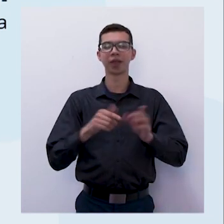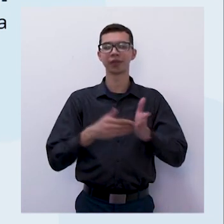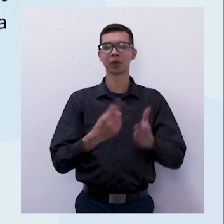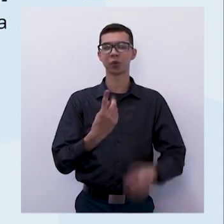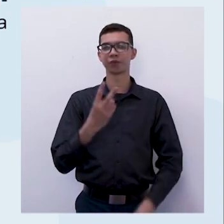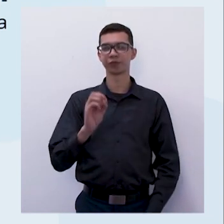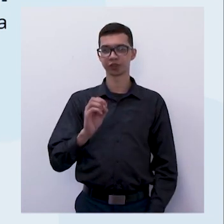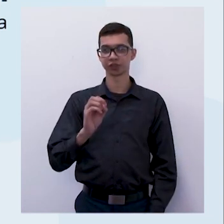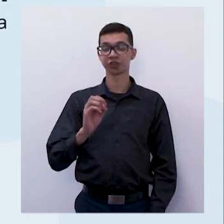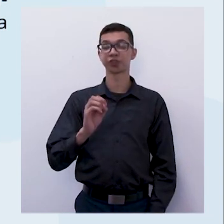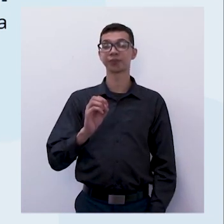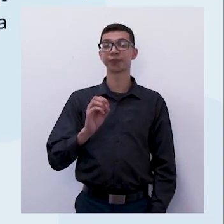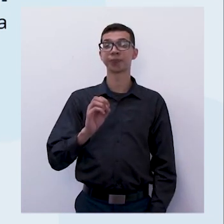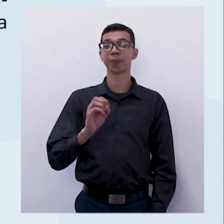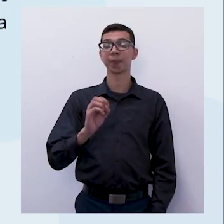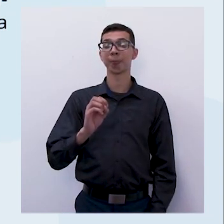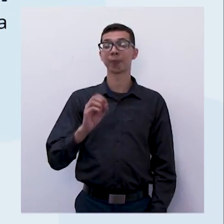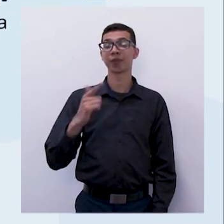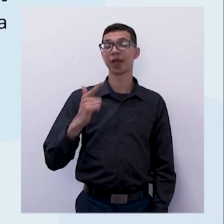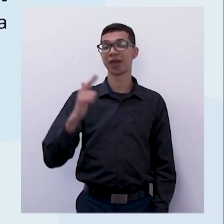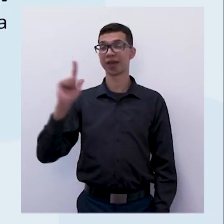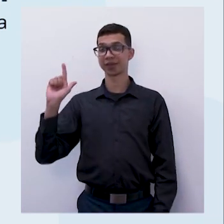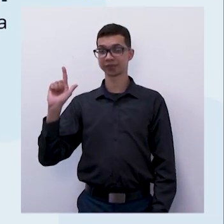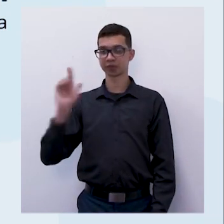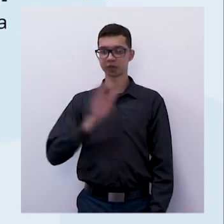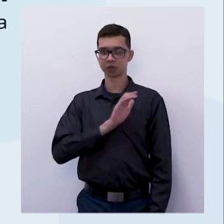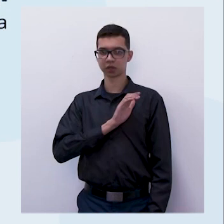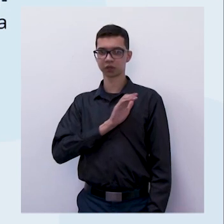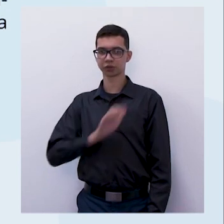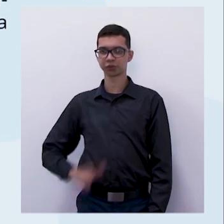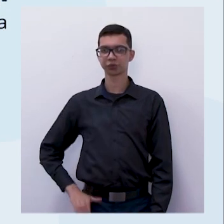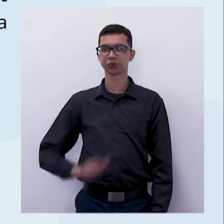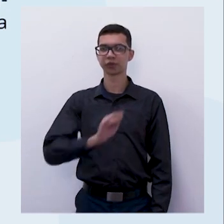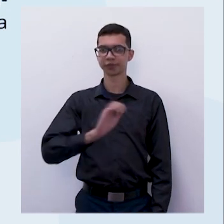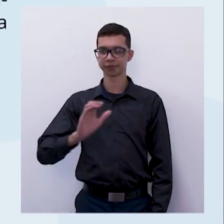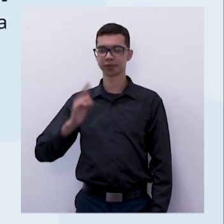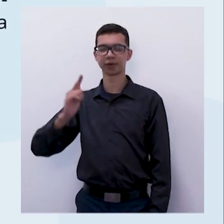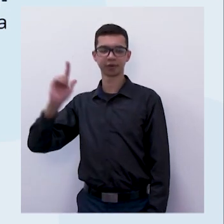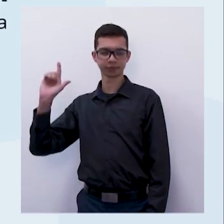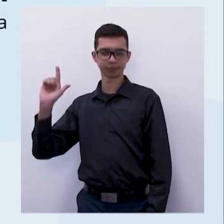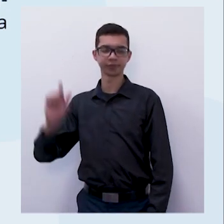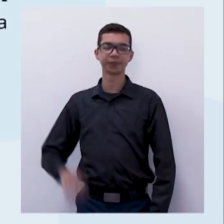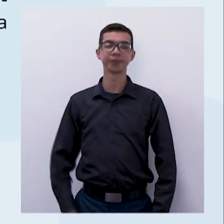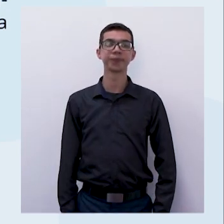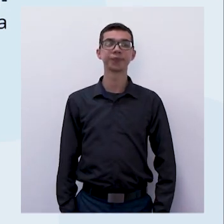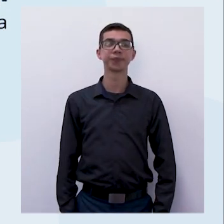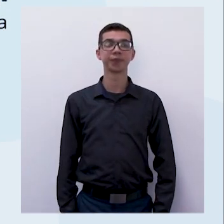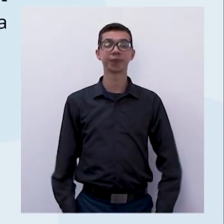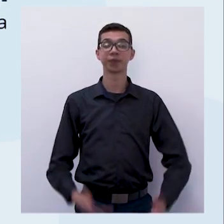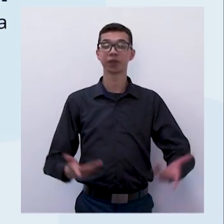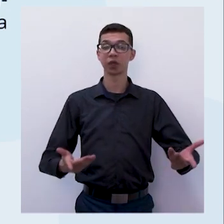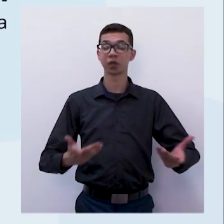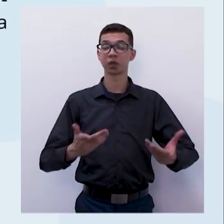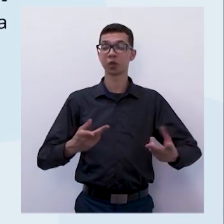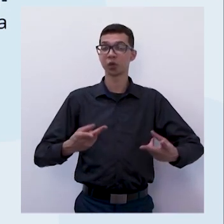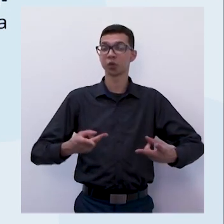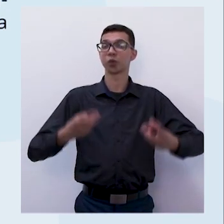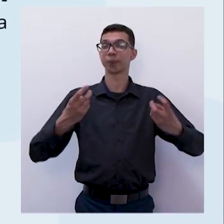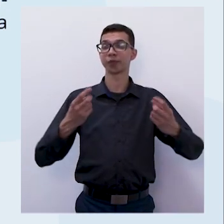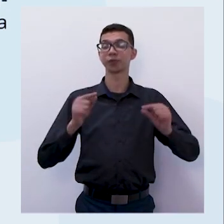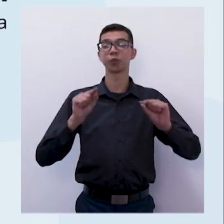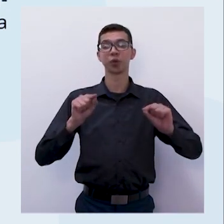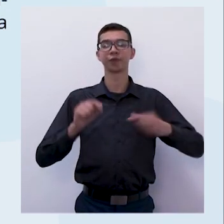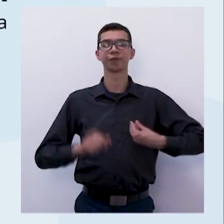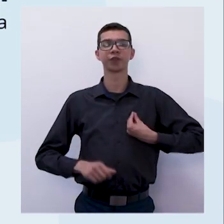chamada Vida de Licurgo, né? Nesta obra, a gente tem conhecimento de como que era a vida em Esparta.